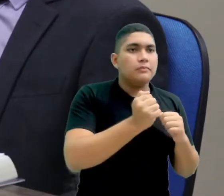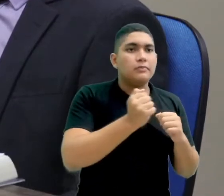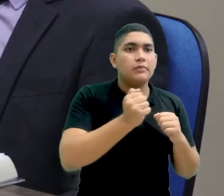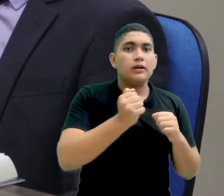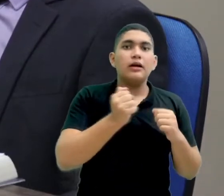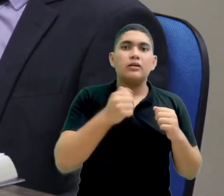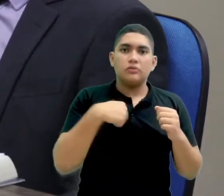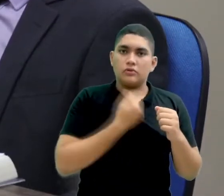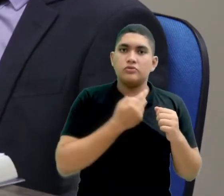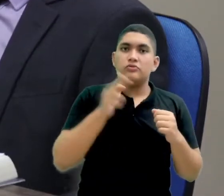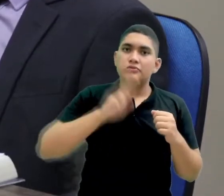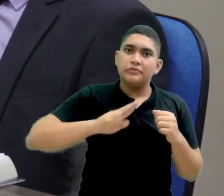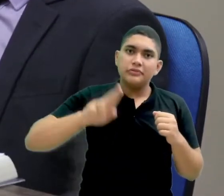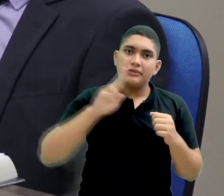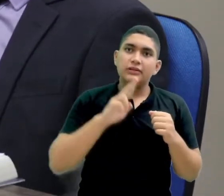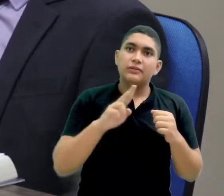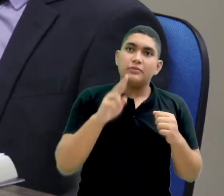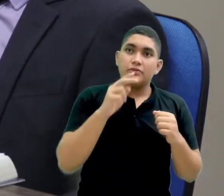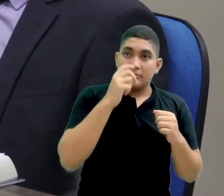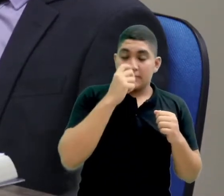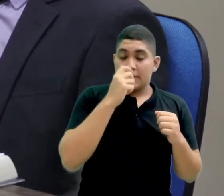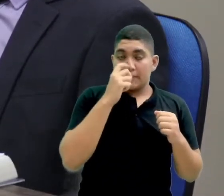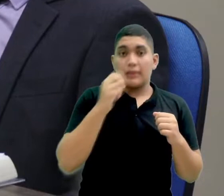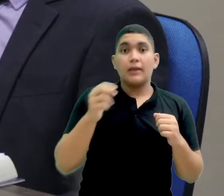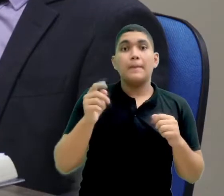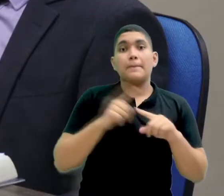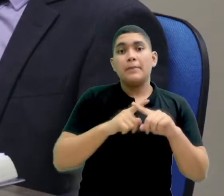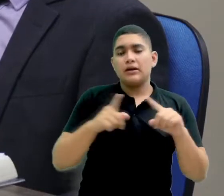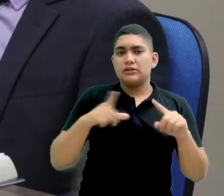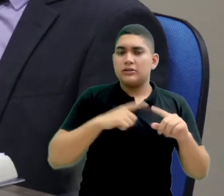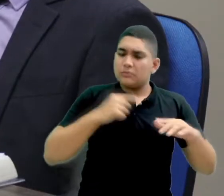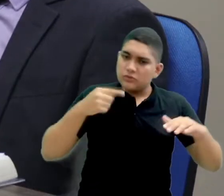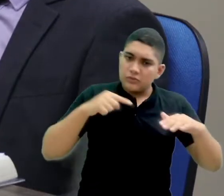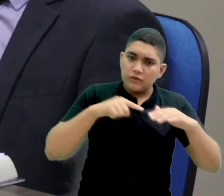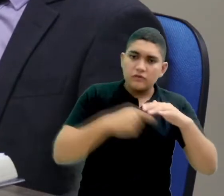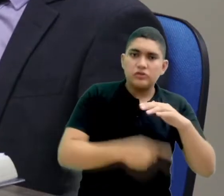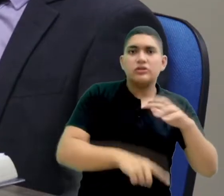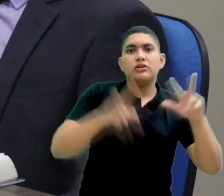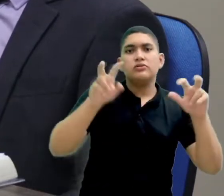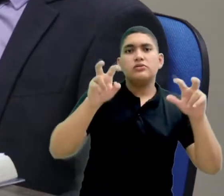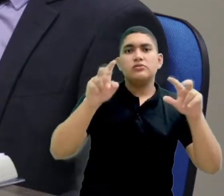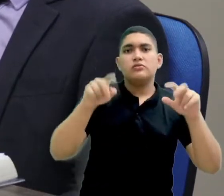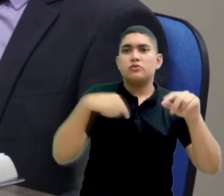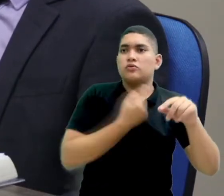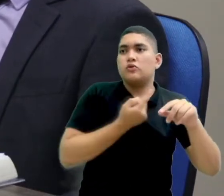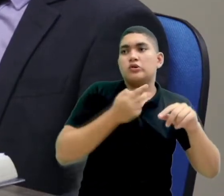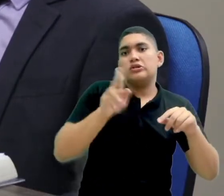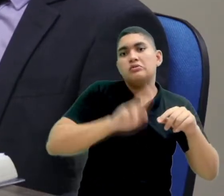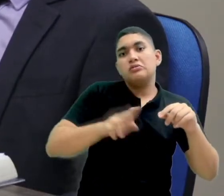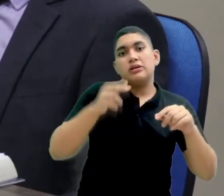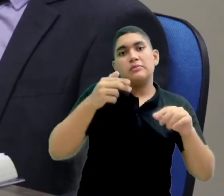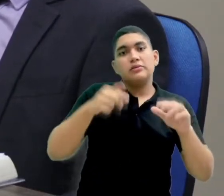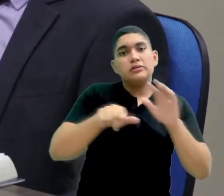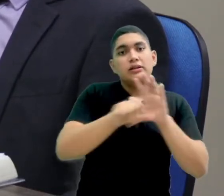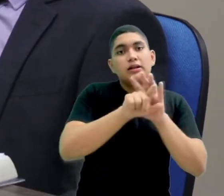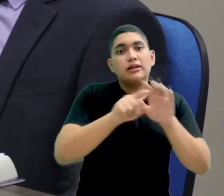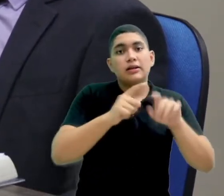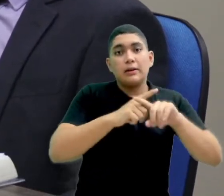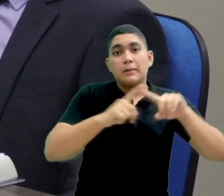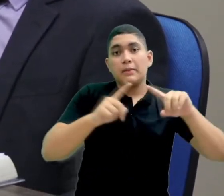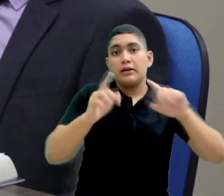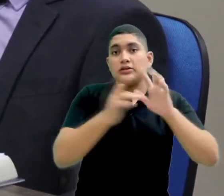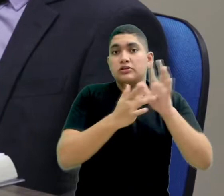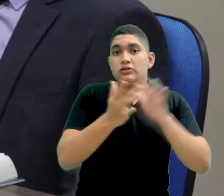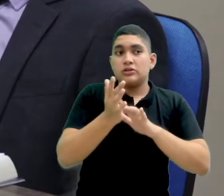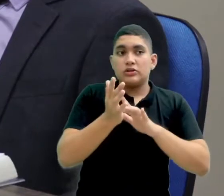nós observamos isso, só que de uma maneira mais profunda, porque não vivemos mais na lei, mas Jesus vem então aprofundar e